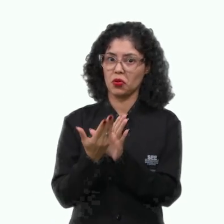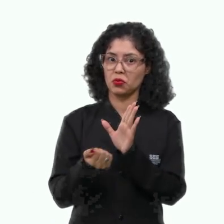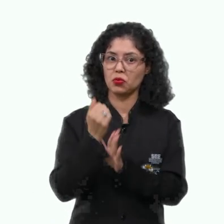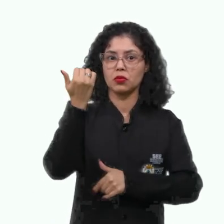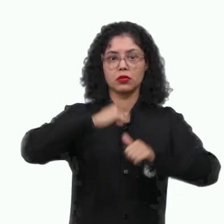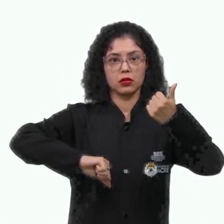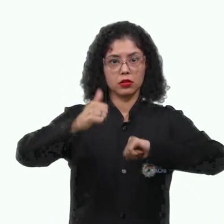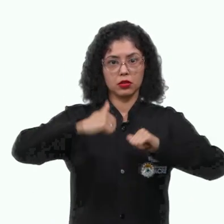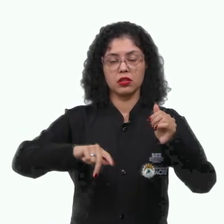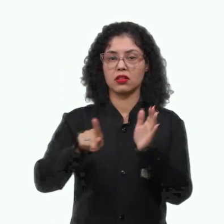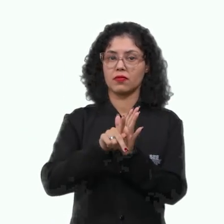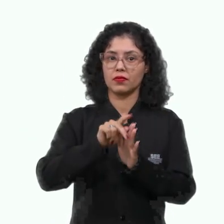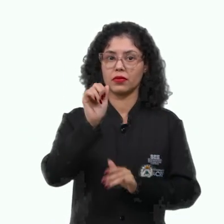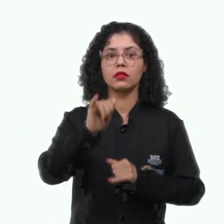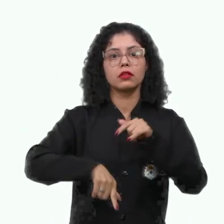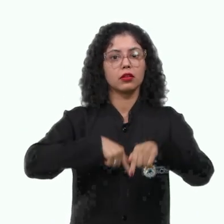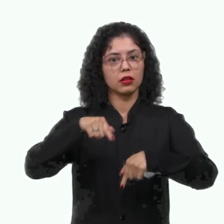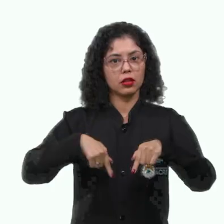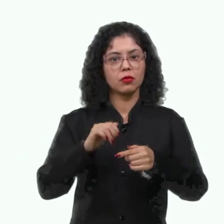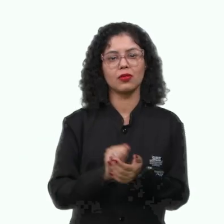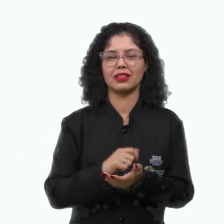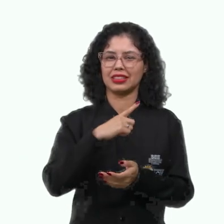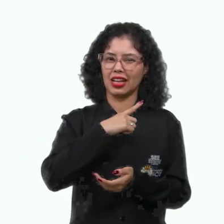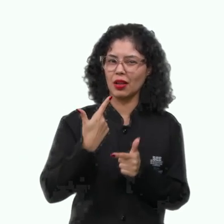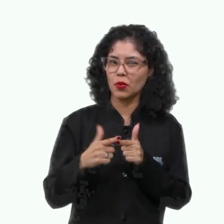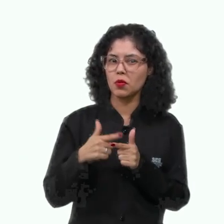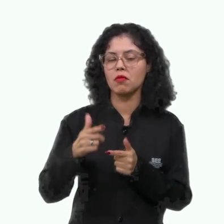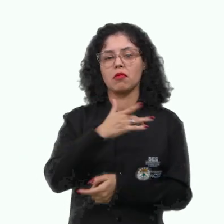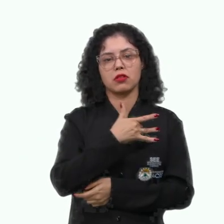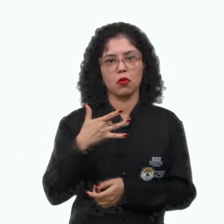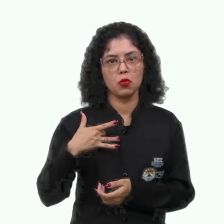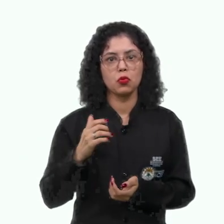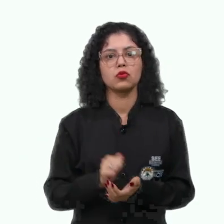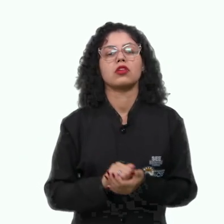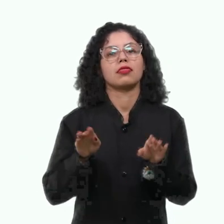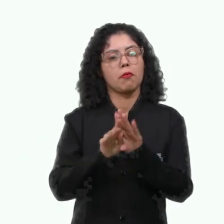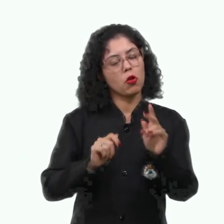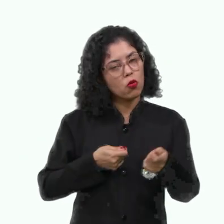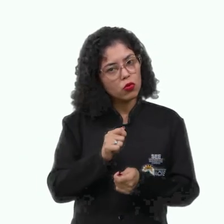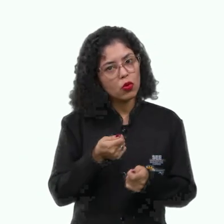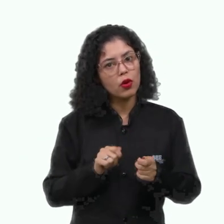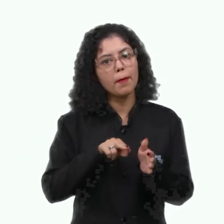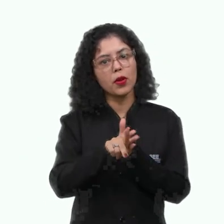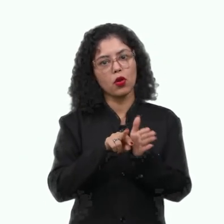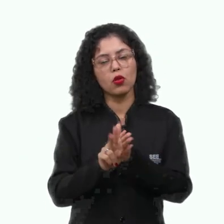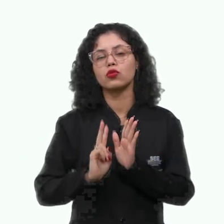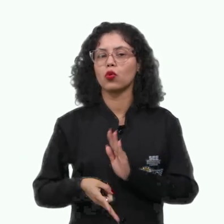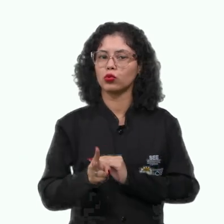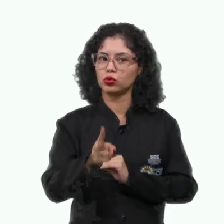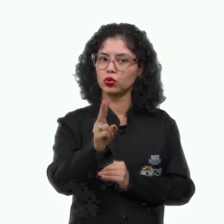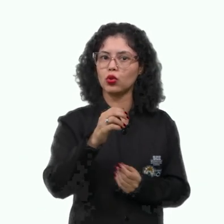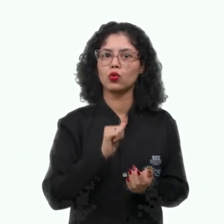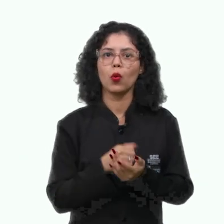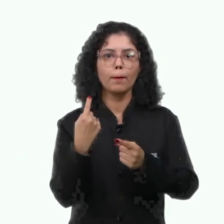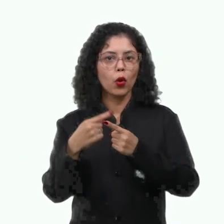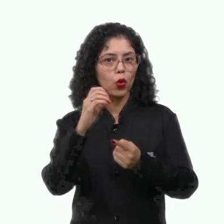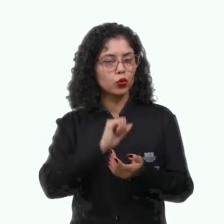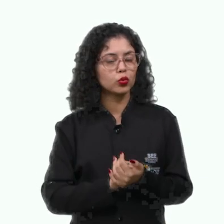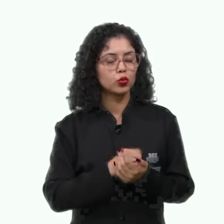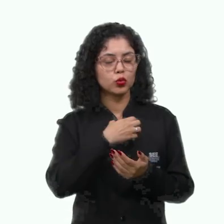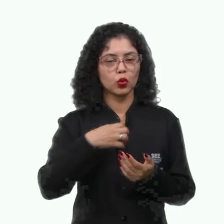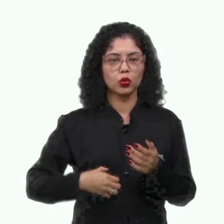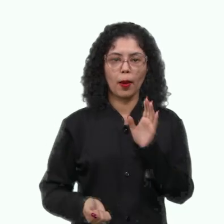químicos agressivos. Ela tem eficiência. O controle biológico é duradouro porque os organismos